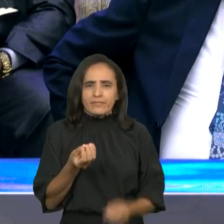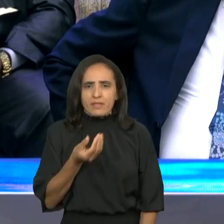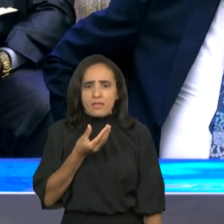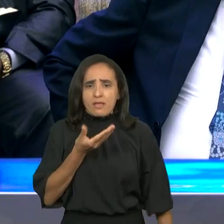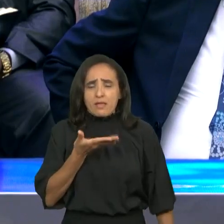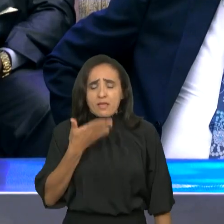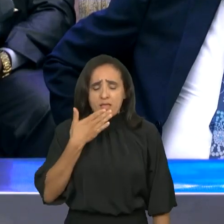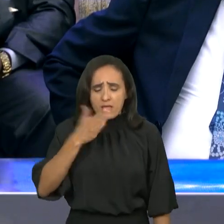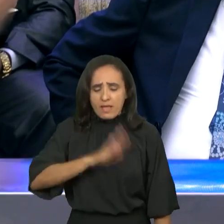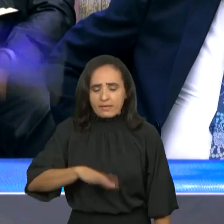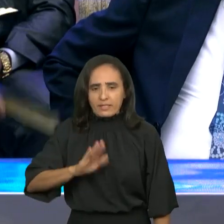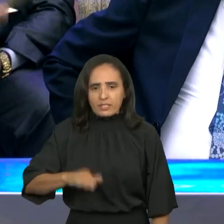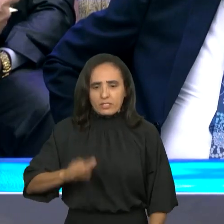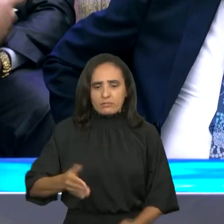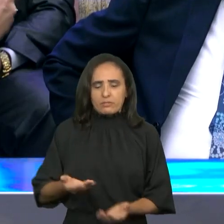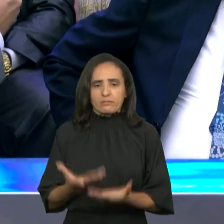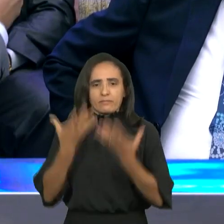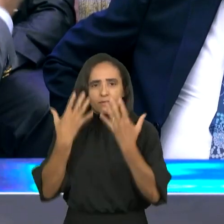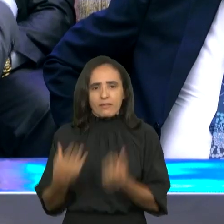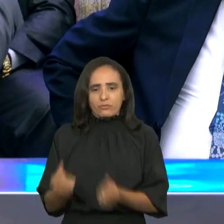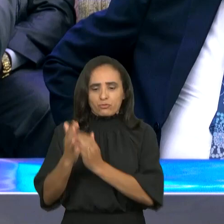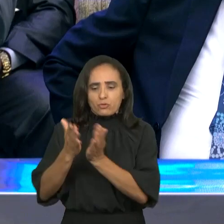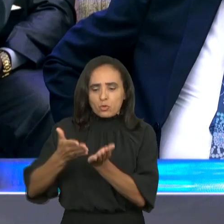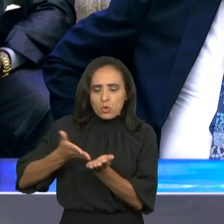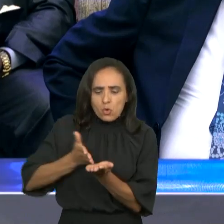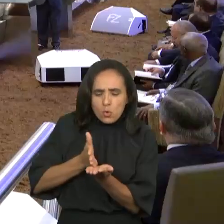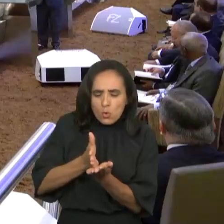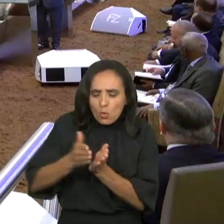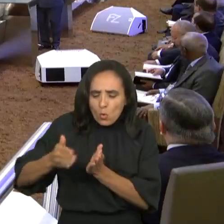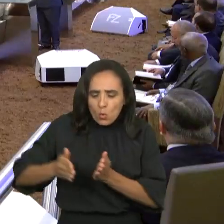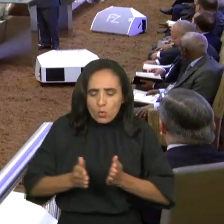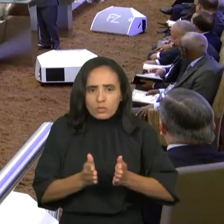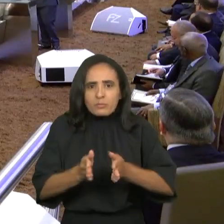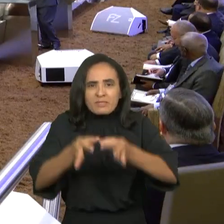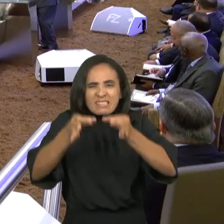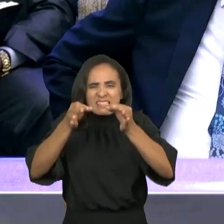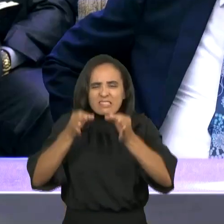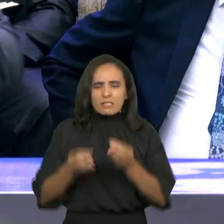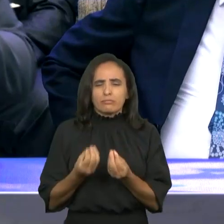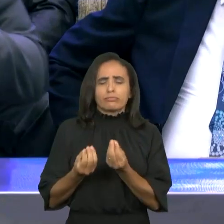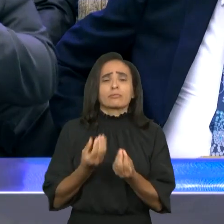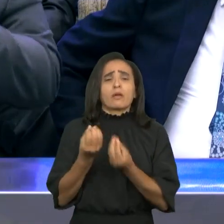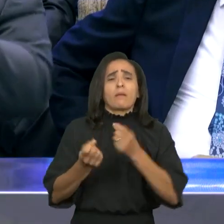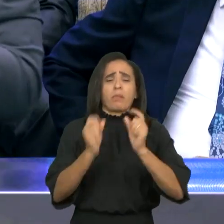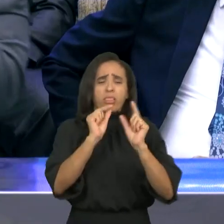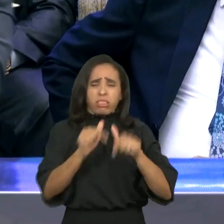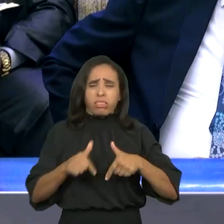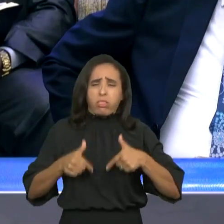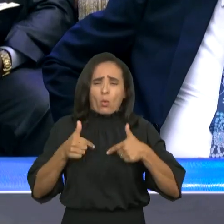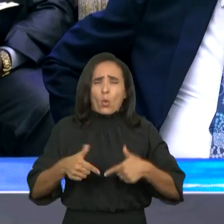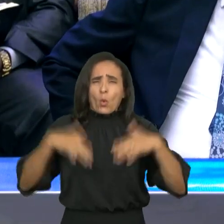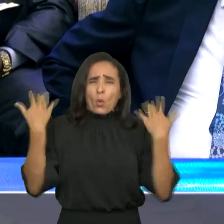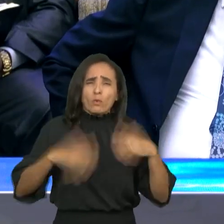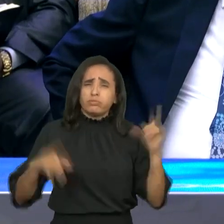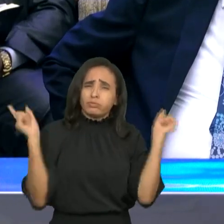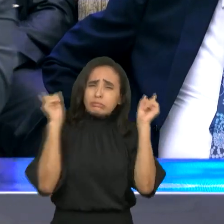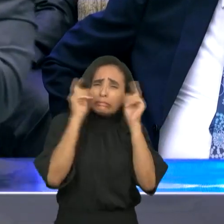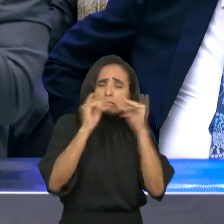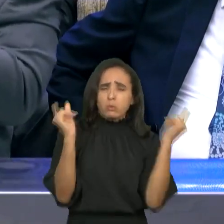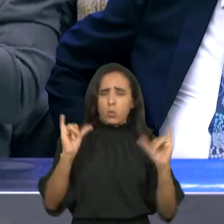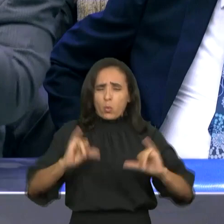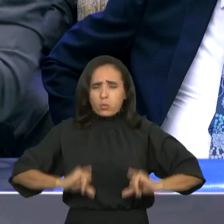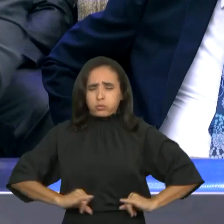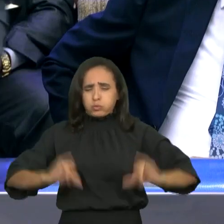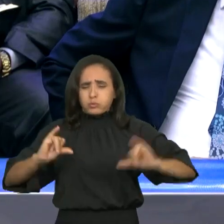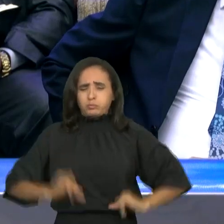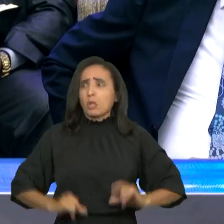criada do caminho do Senhor ela não se desvia dele Ela pode ter luta ela pode ter tempestade ela